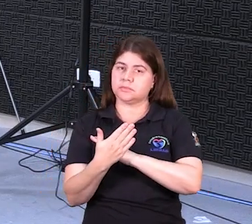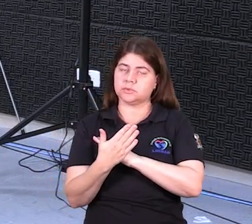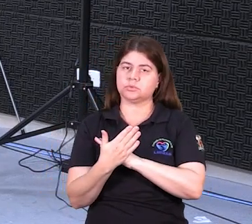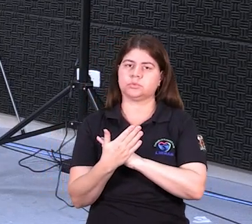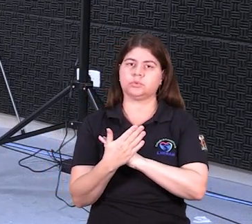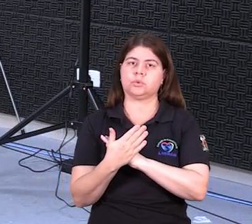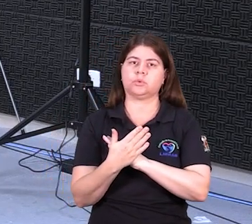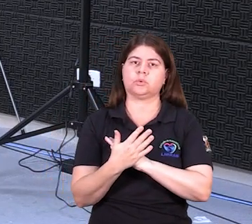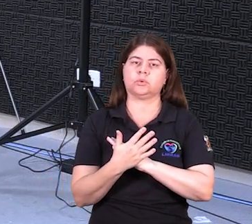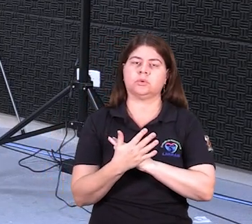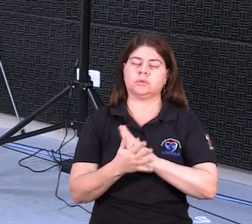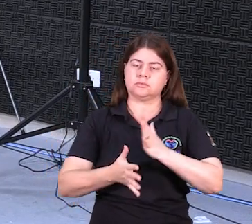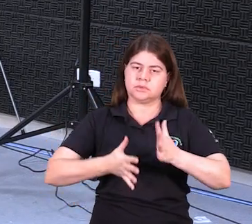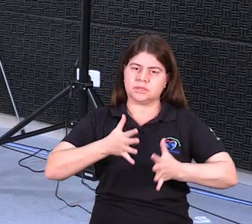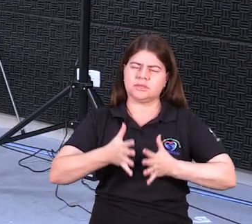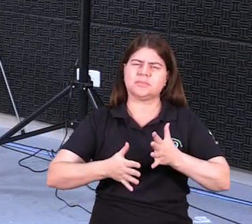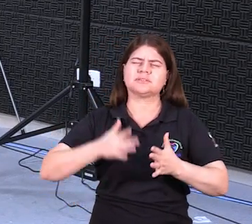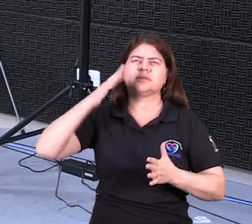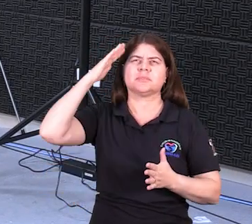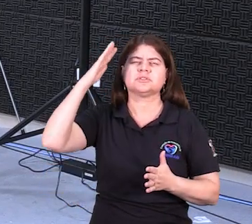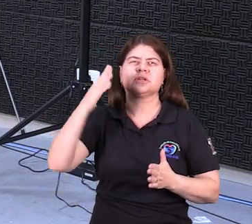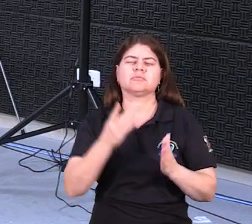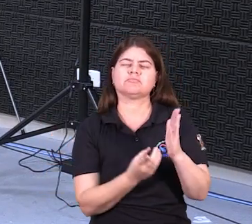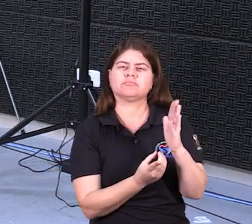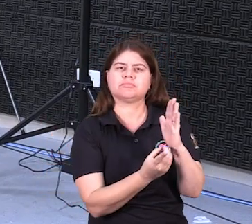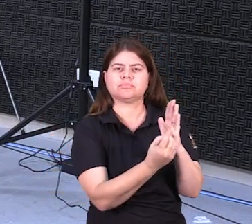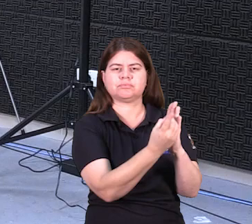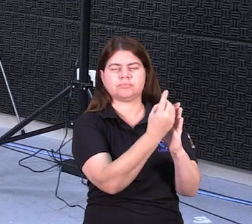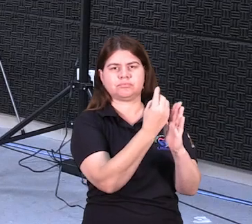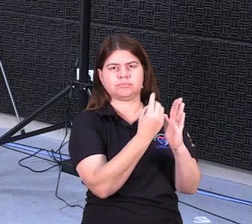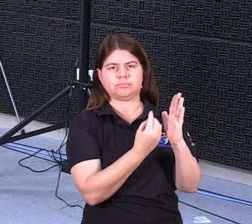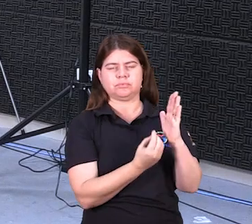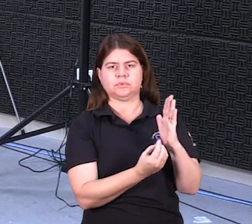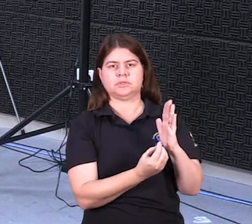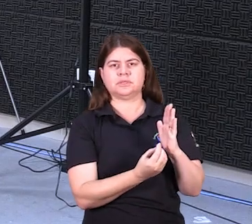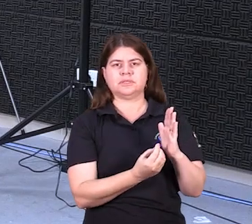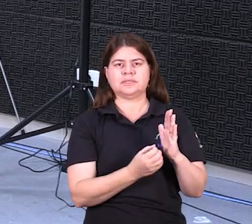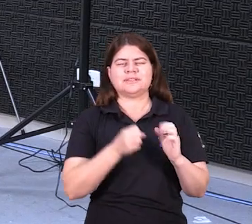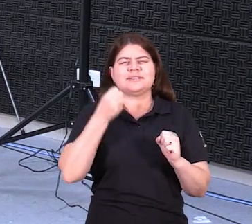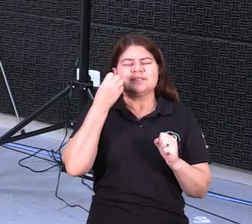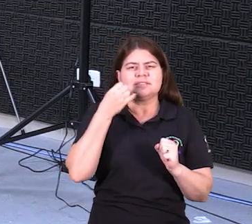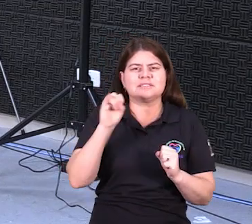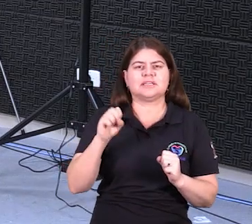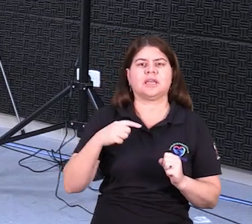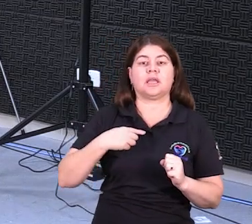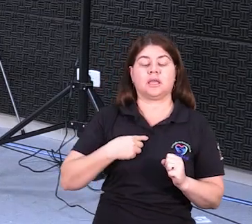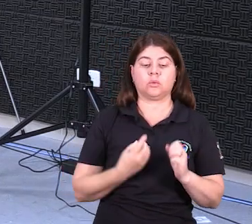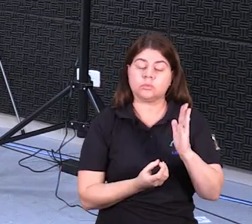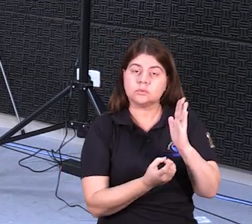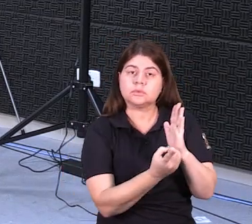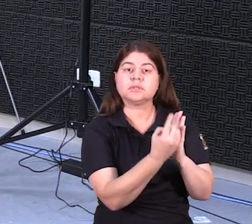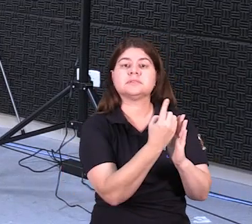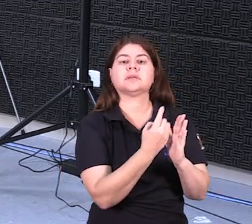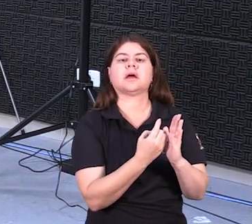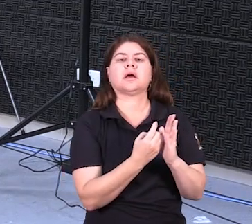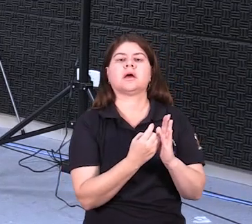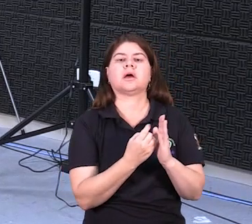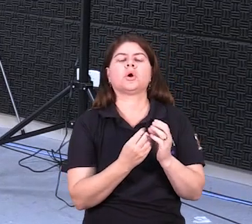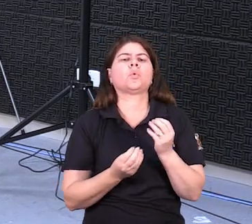me ajudou a trabalhar a construção de Libras, foi imaginar como um desenho. Se eu fosse desenhar para